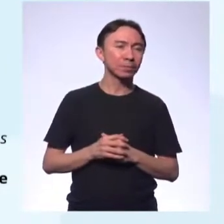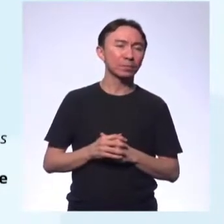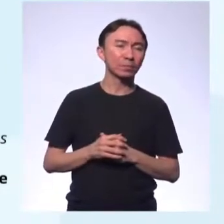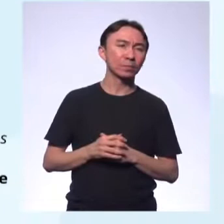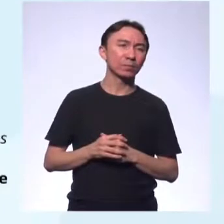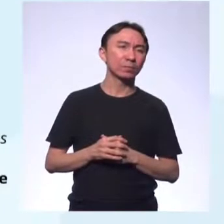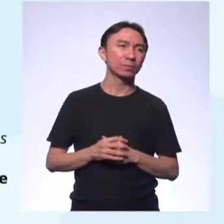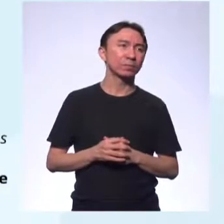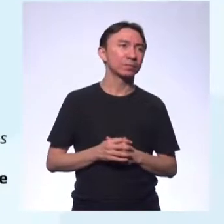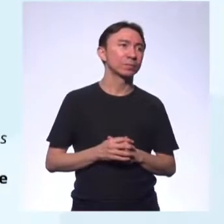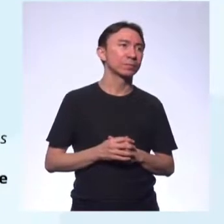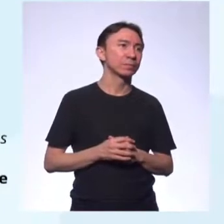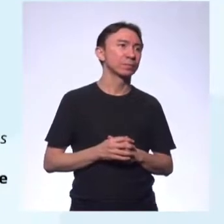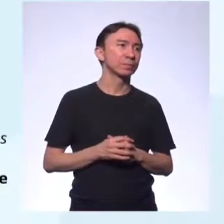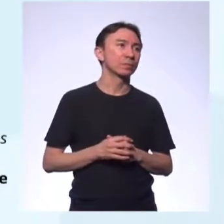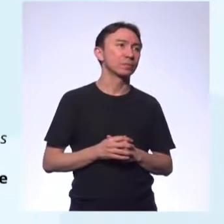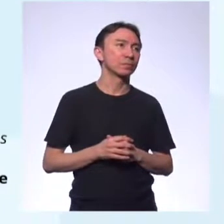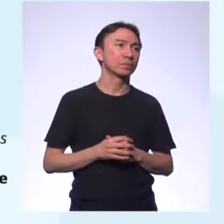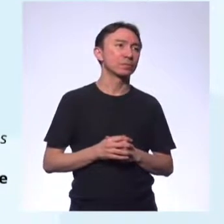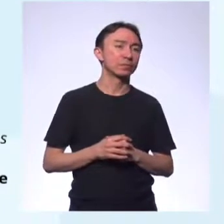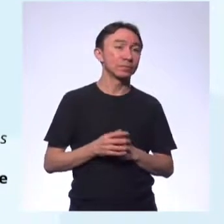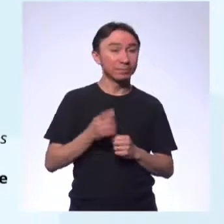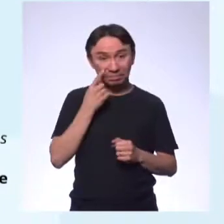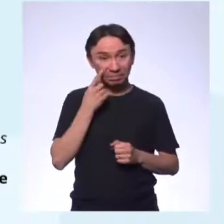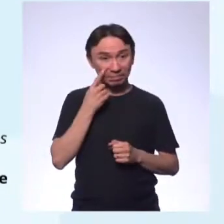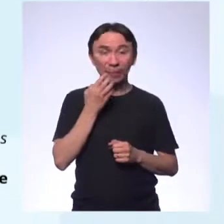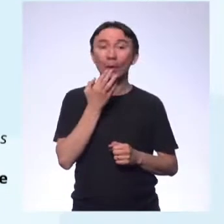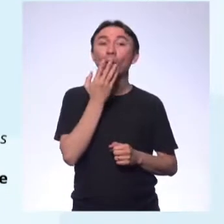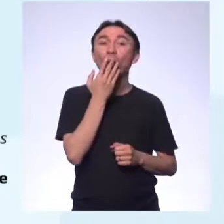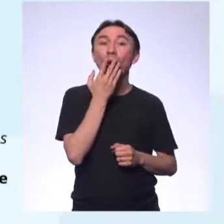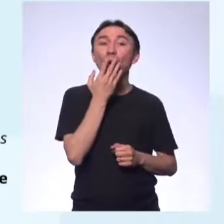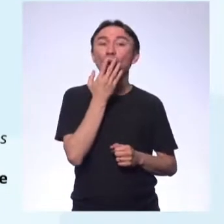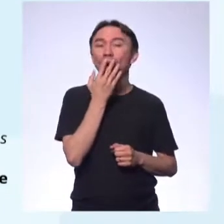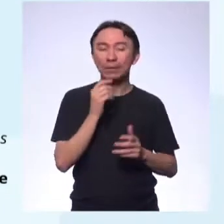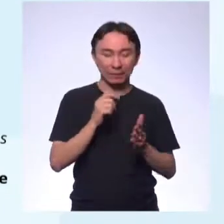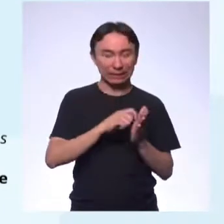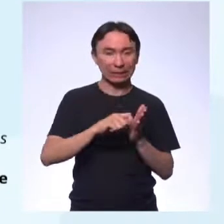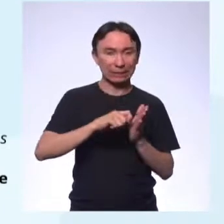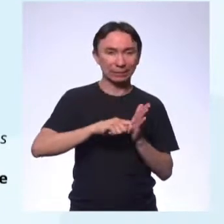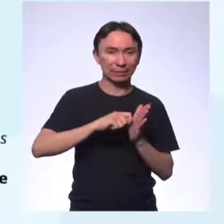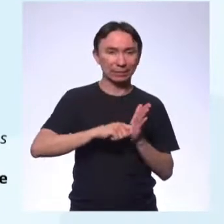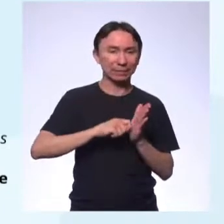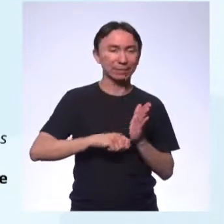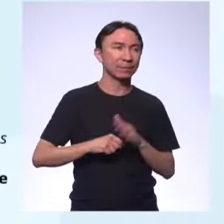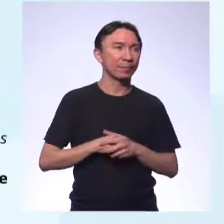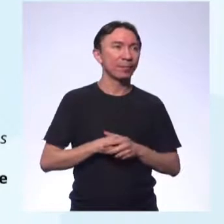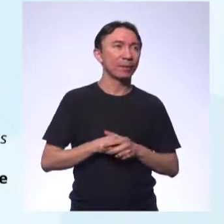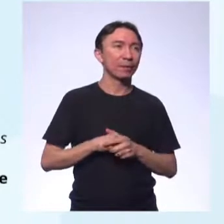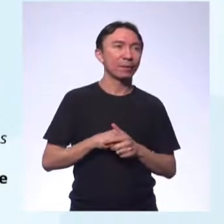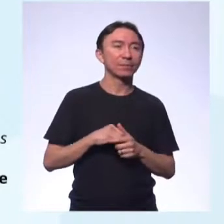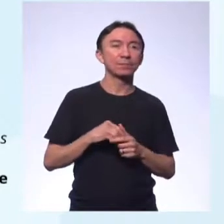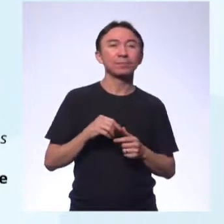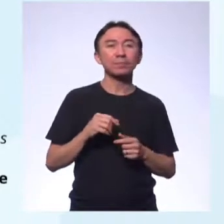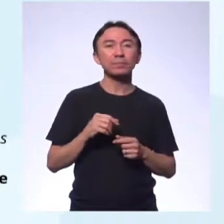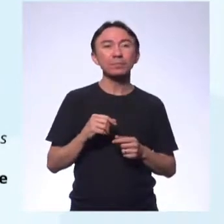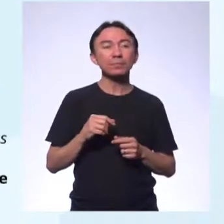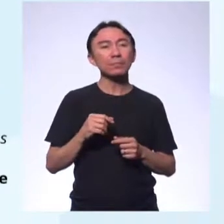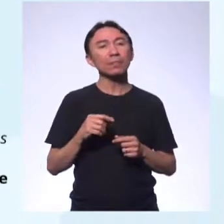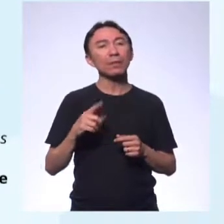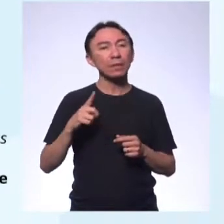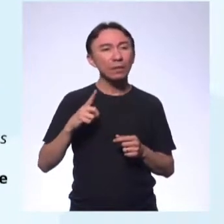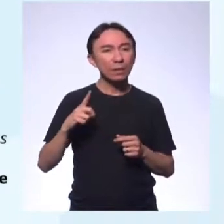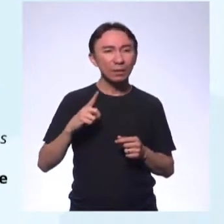Eu aqui tentando pegar o coloridinho da caneta, em uma cor muito estridente. Então, a gente tem aqui, ó, um